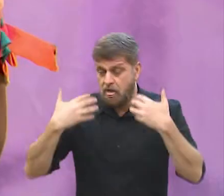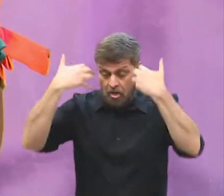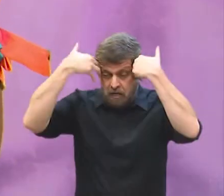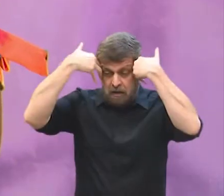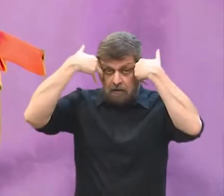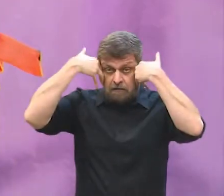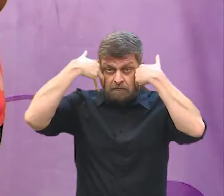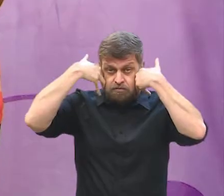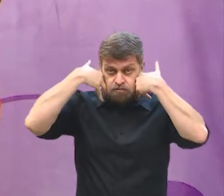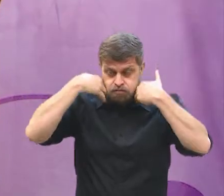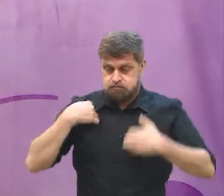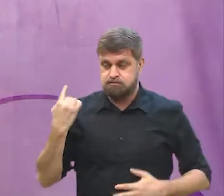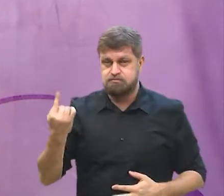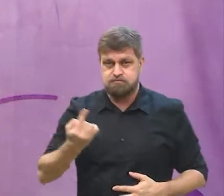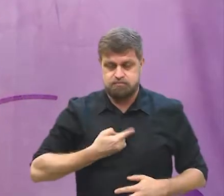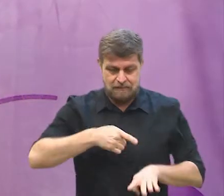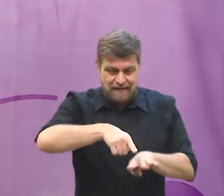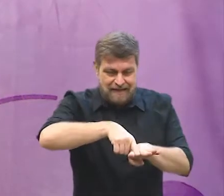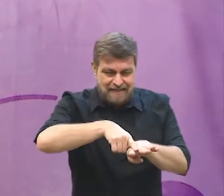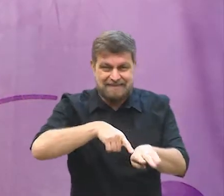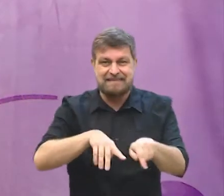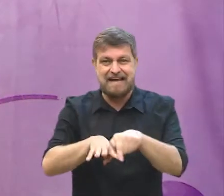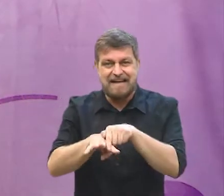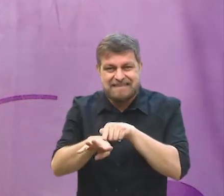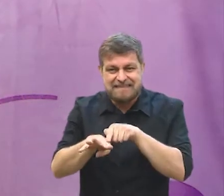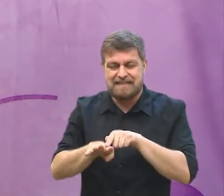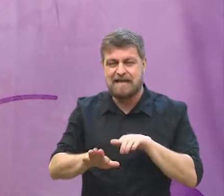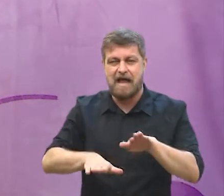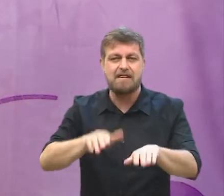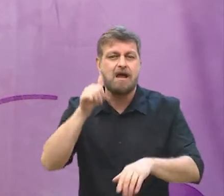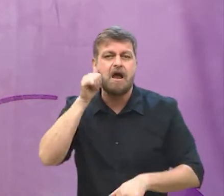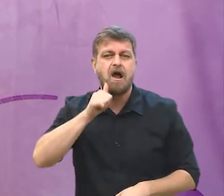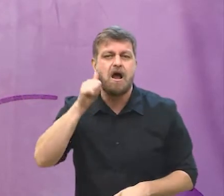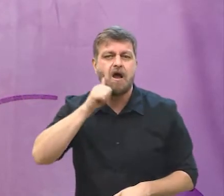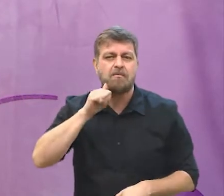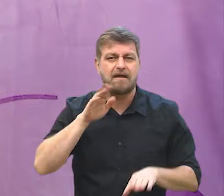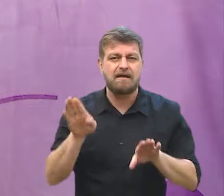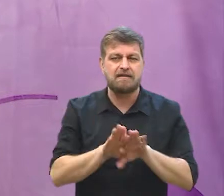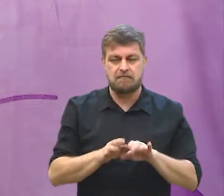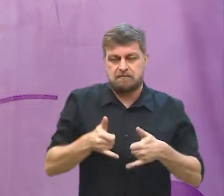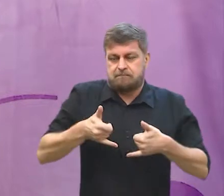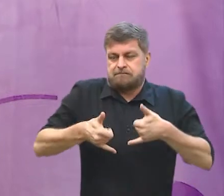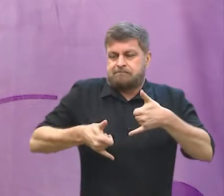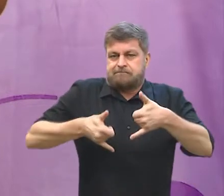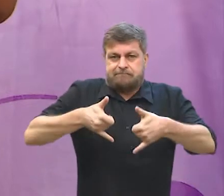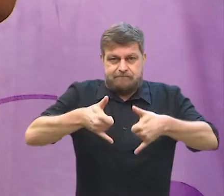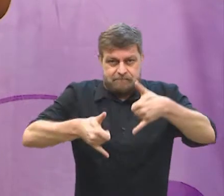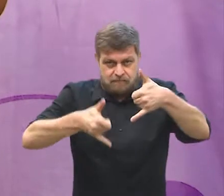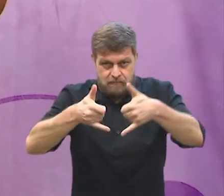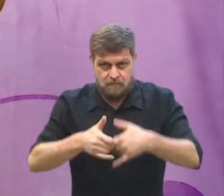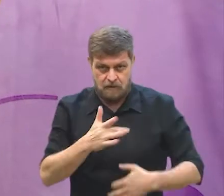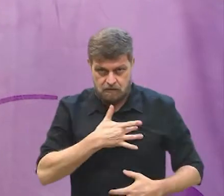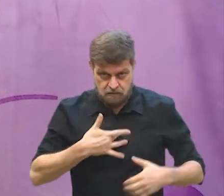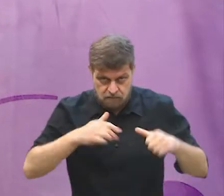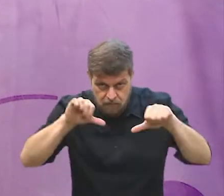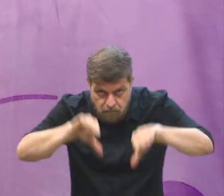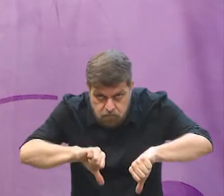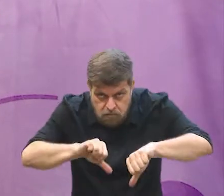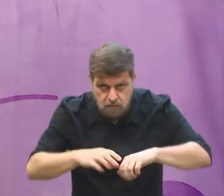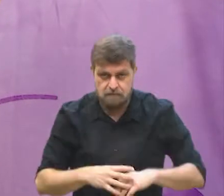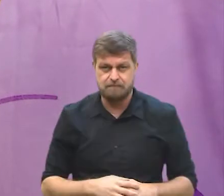verão, provavelmente a gente usa mais sandalinhas, as mulheres acabam usando salto. Isso é prejudicial também,